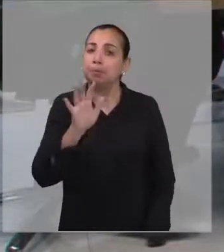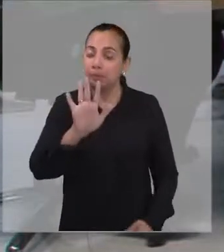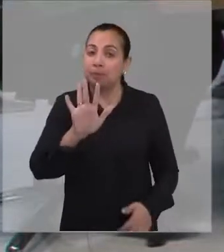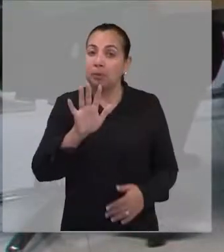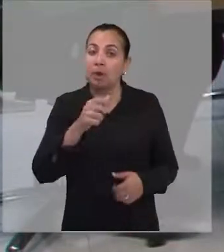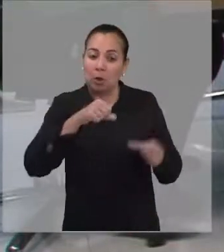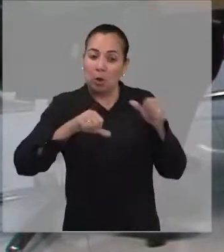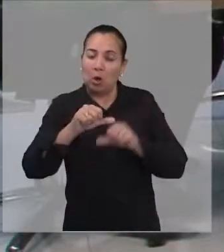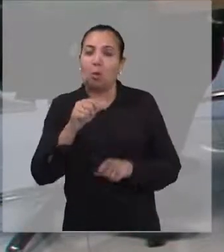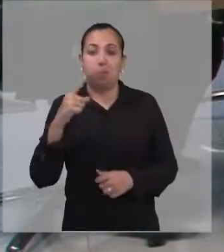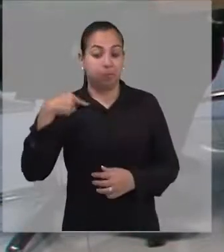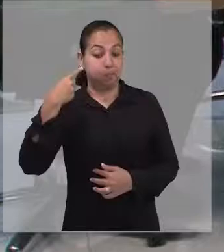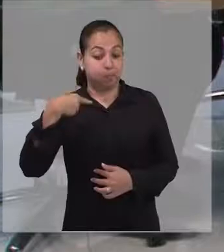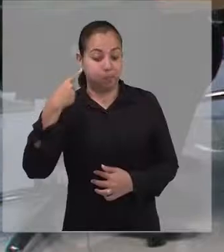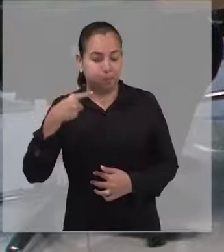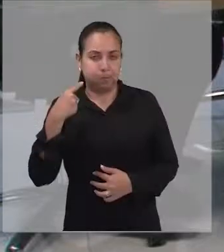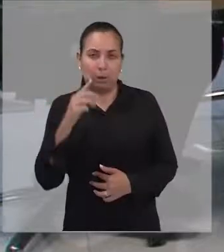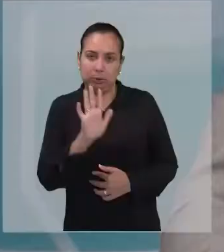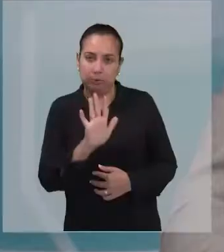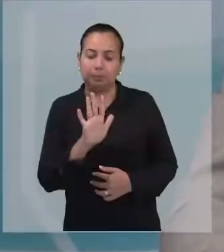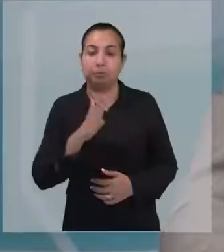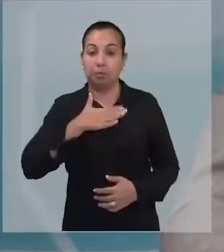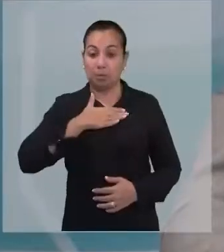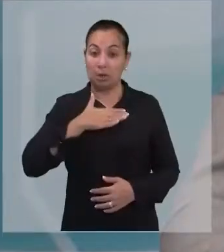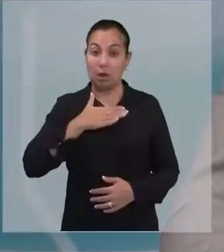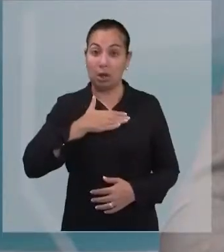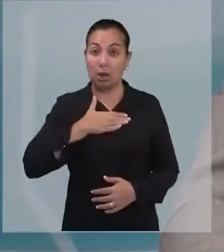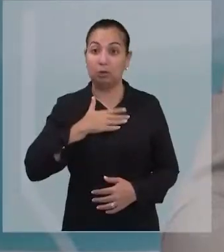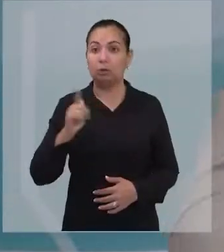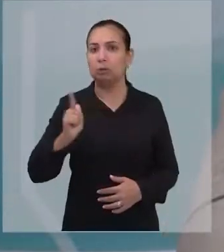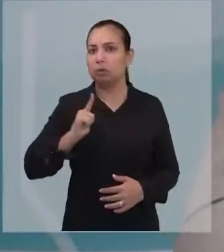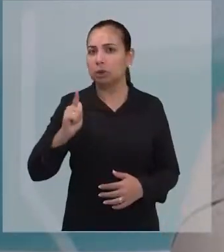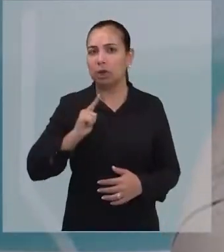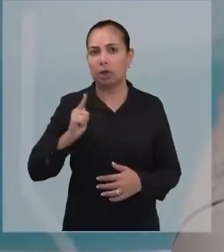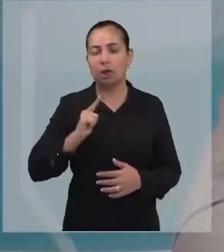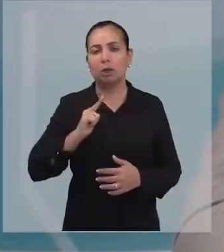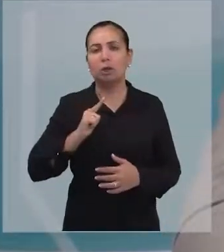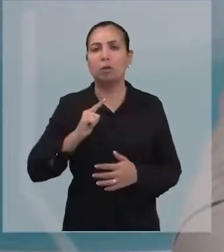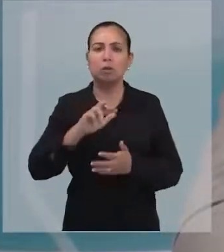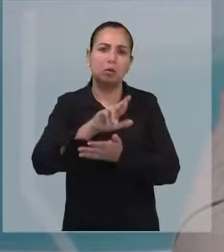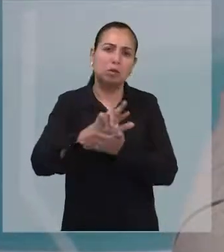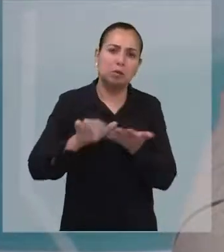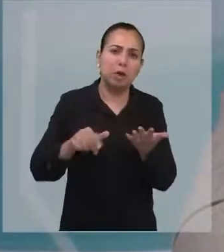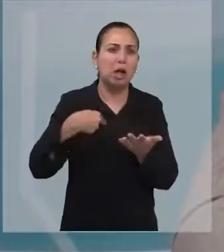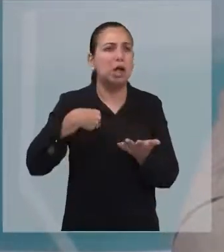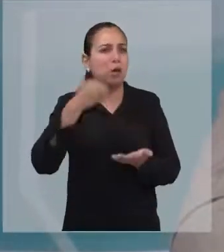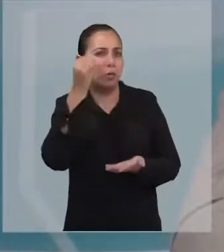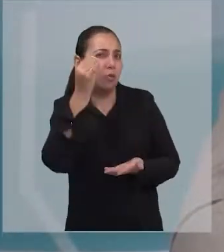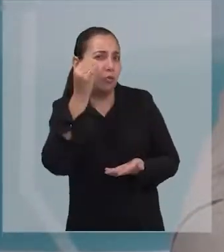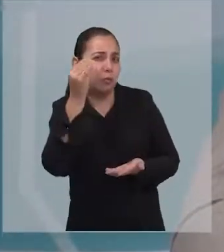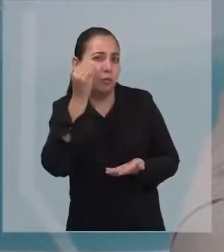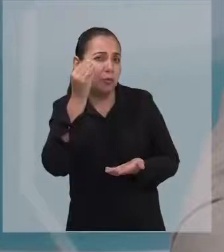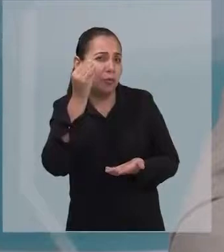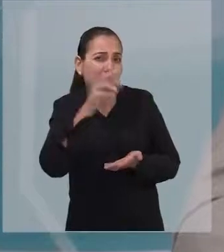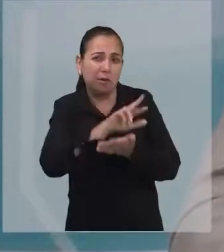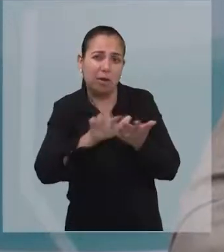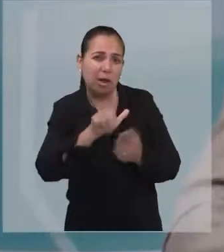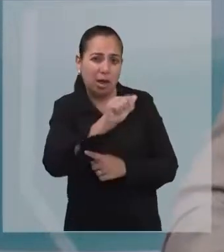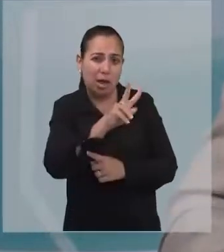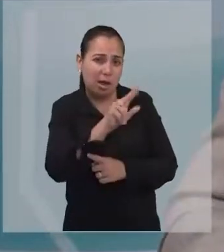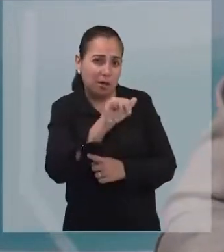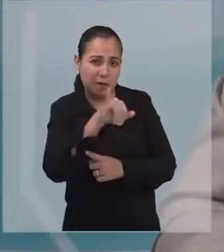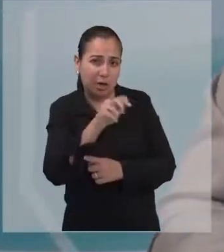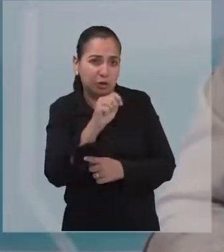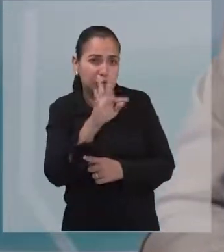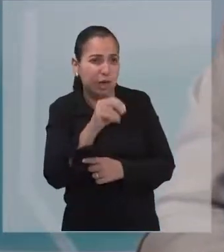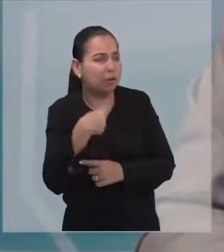Ronce, como advogado, é claro que eu tenho muitas reservas à Operação Lava Jato e venho acompanhando há muito tempo. Eu fiz aqui de manhã, quando eu